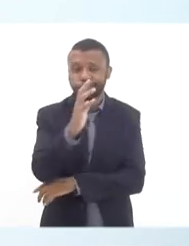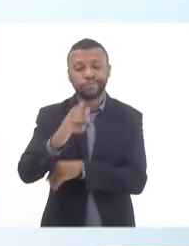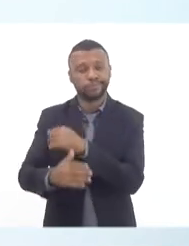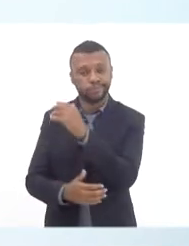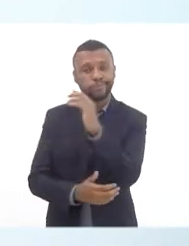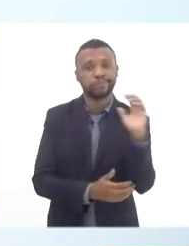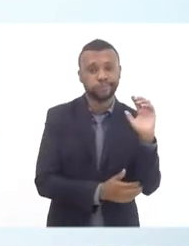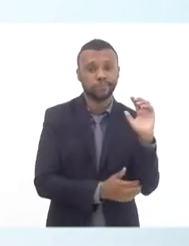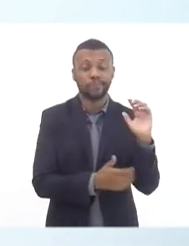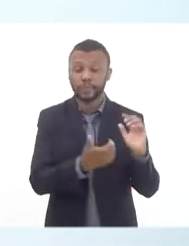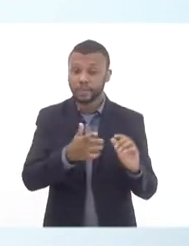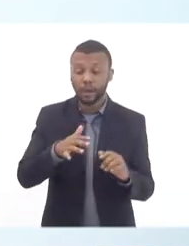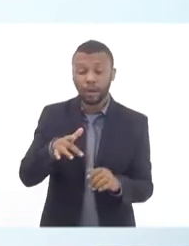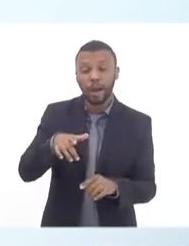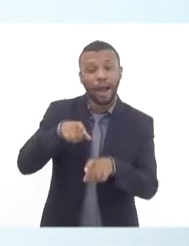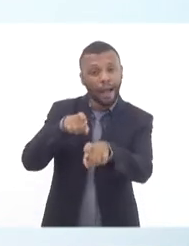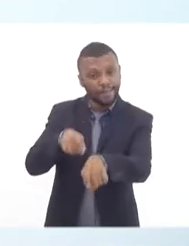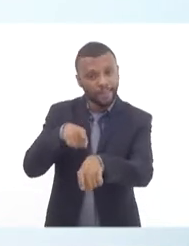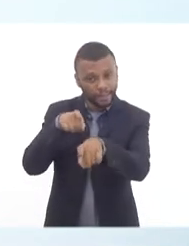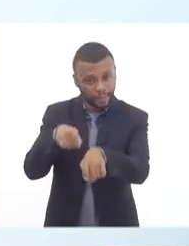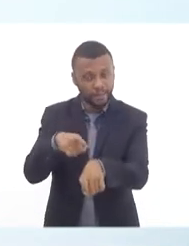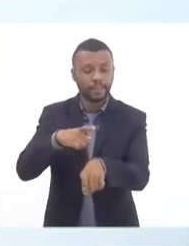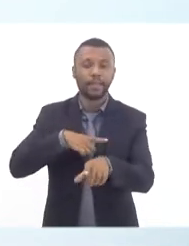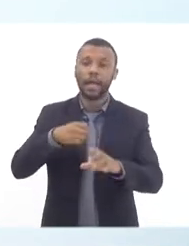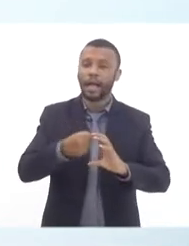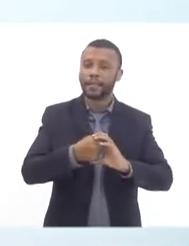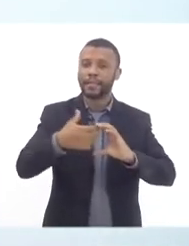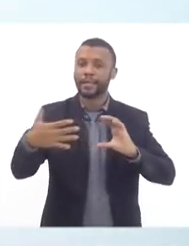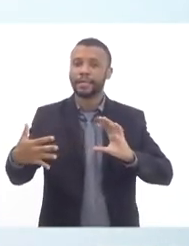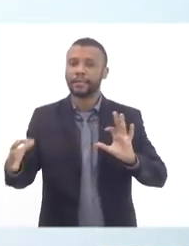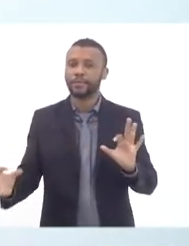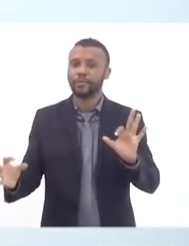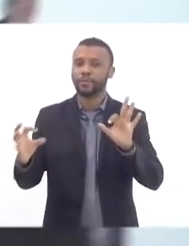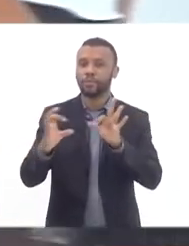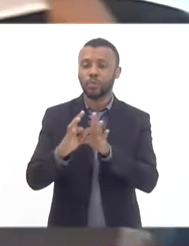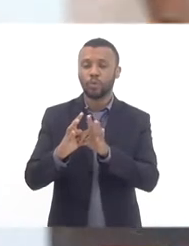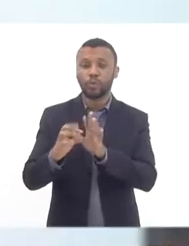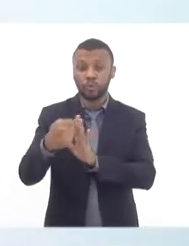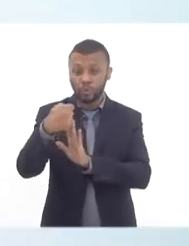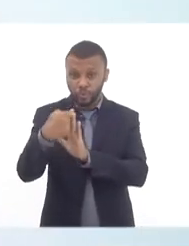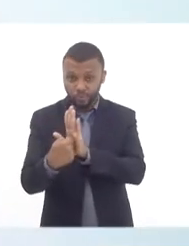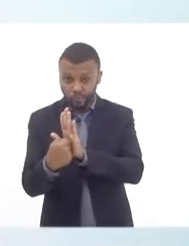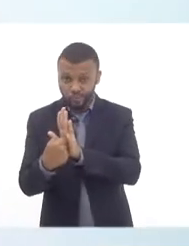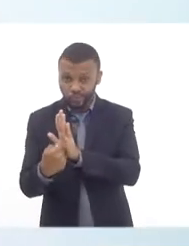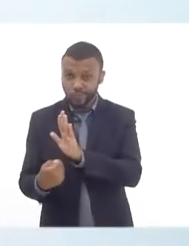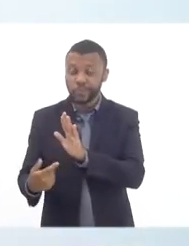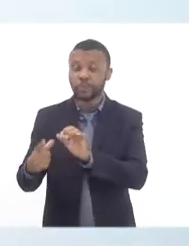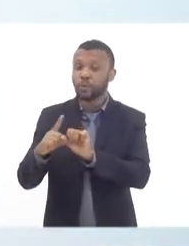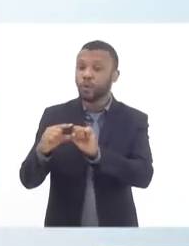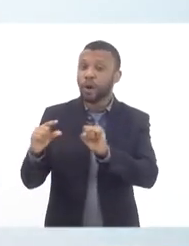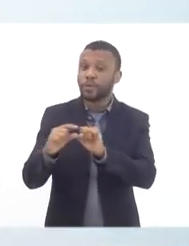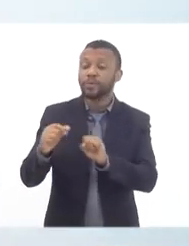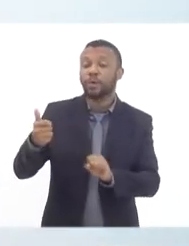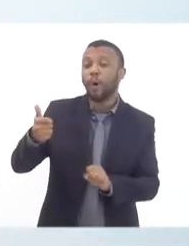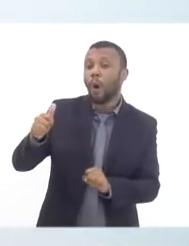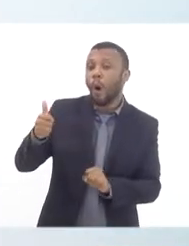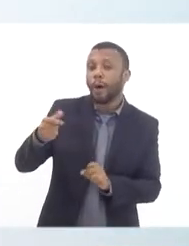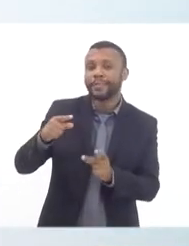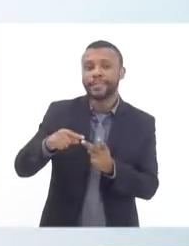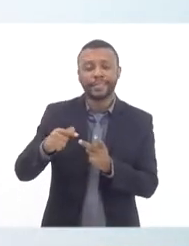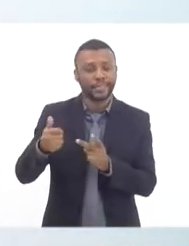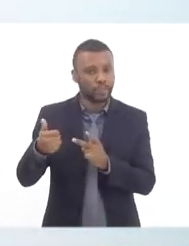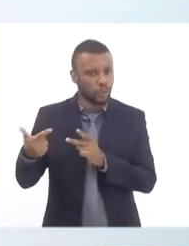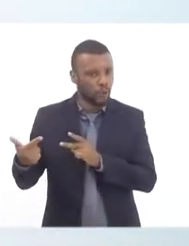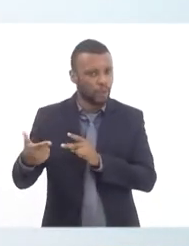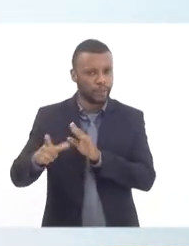Colubandê possui as características vinculadas tanto no caput quanto nos artigos 11 e 12 da lei, que tem como